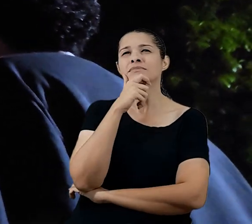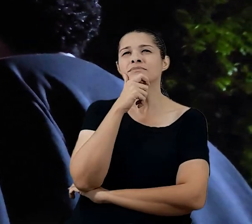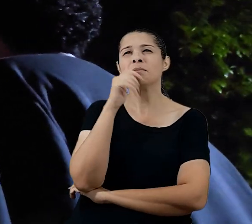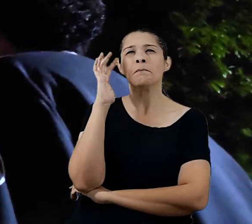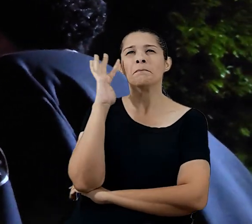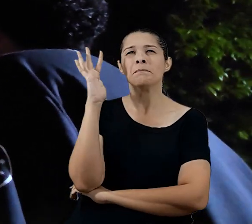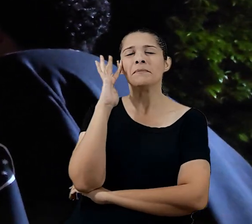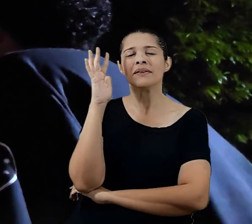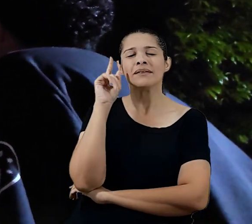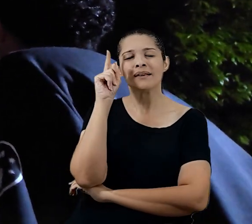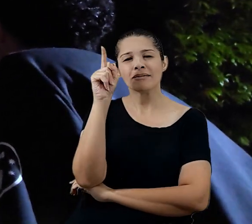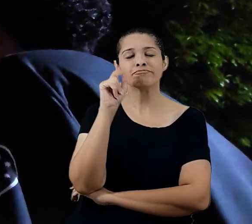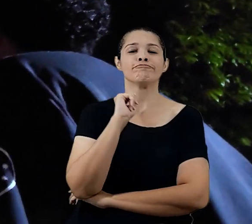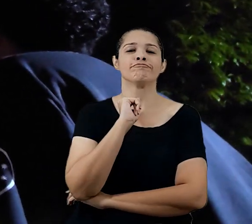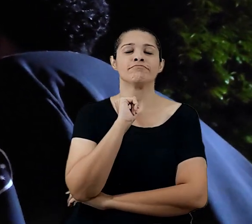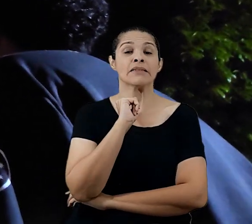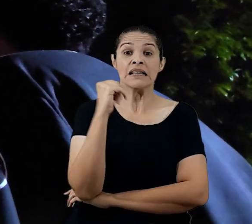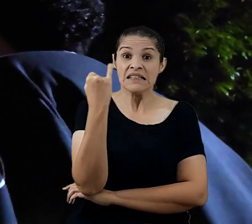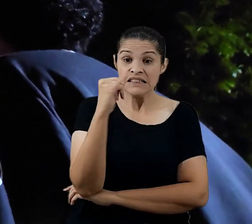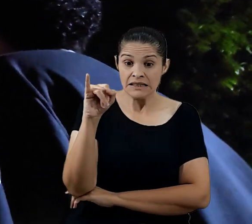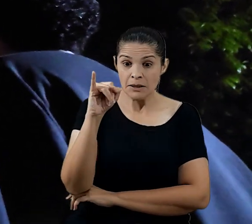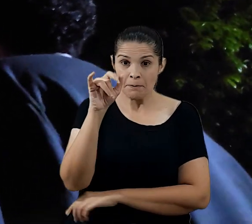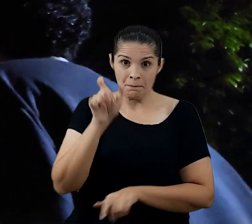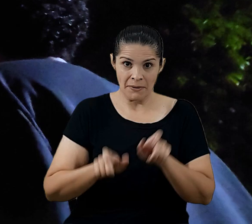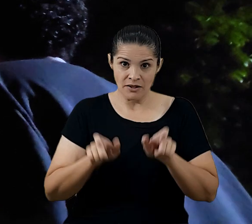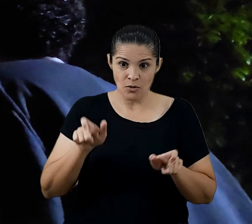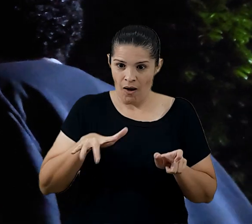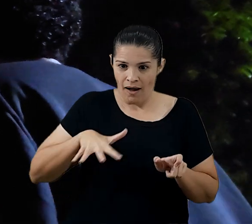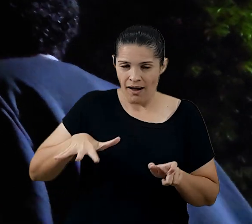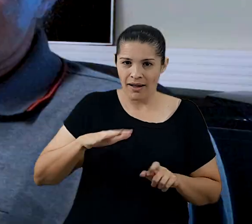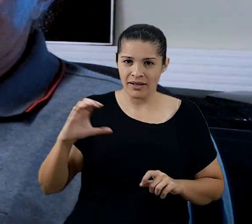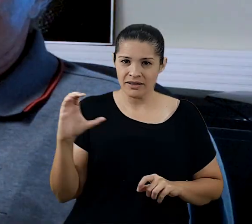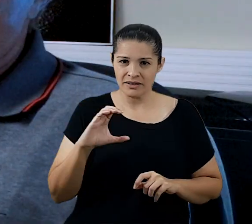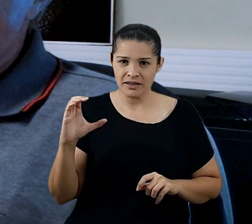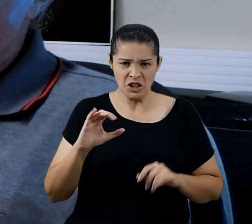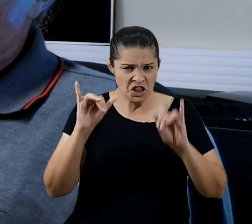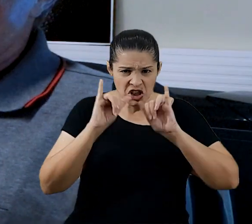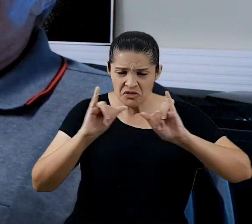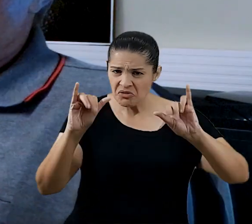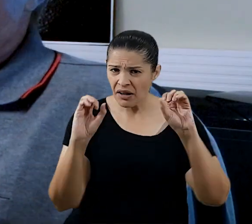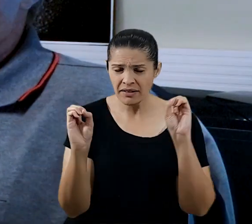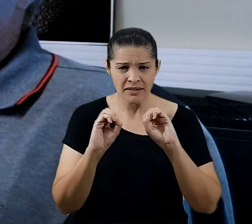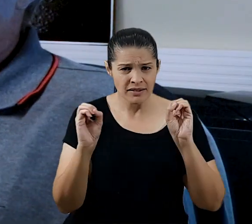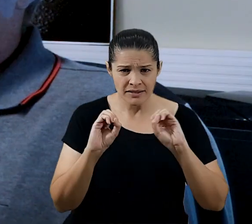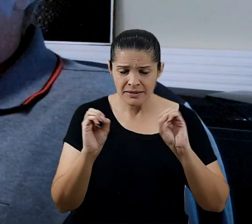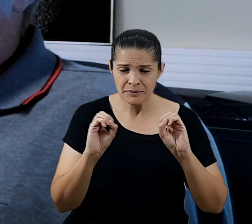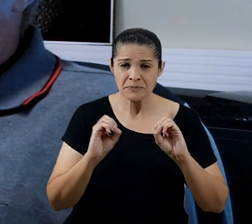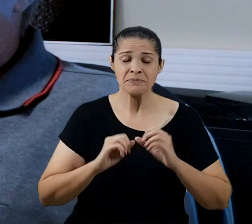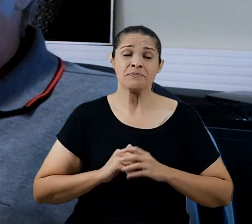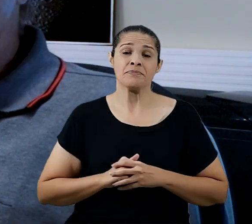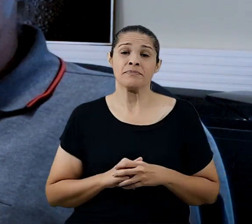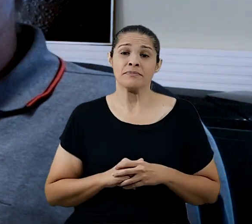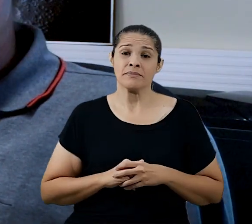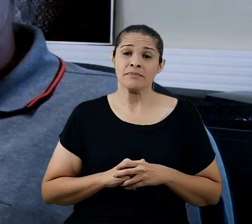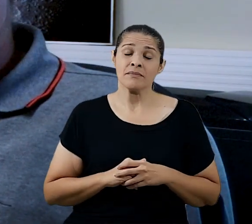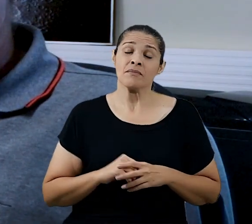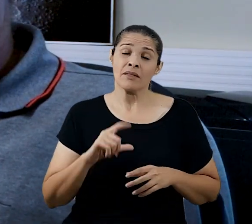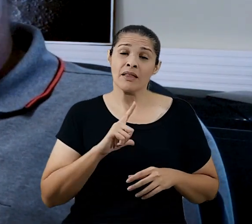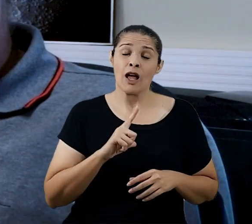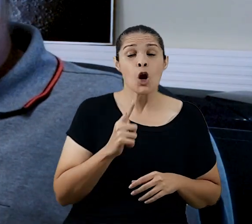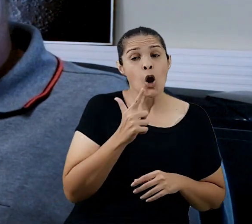nela. Se o cientista não fizer a sua divulgação, tem